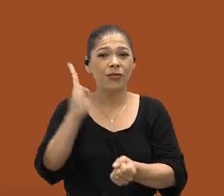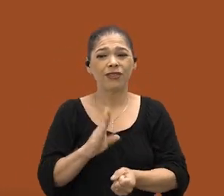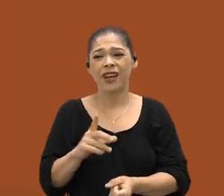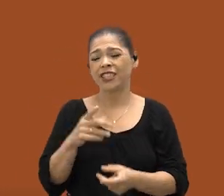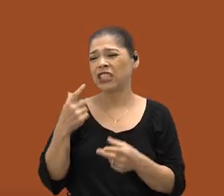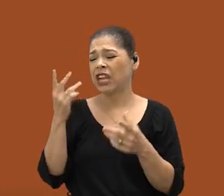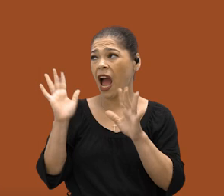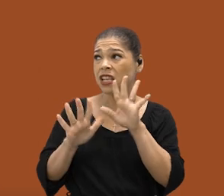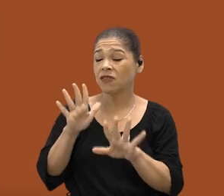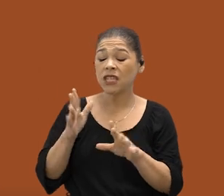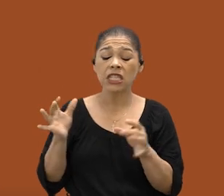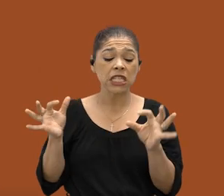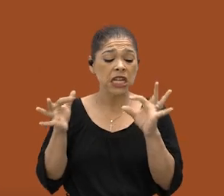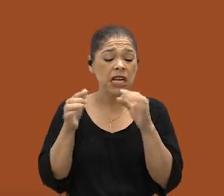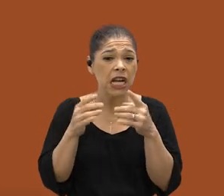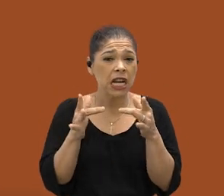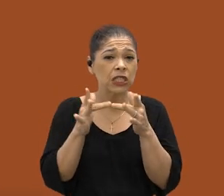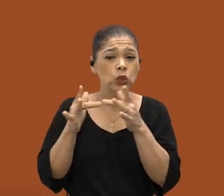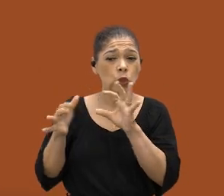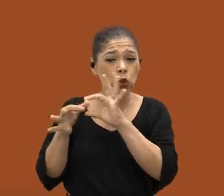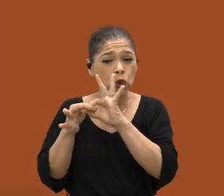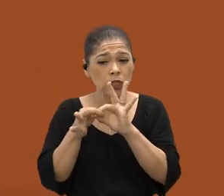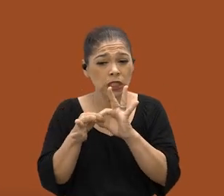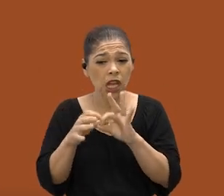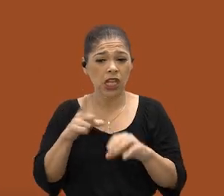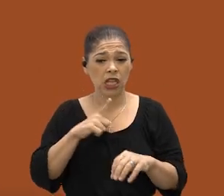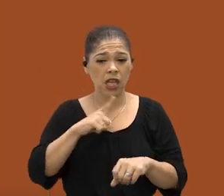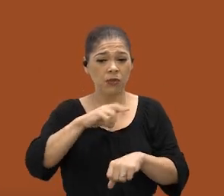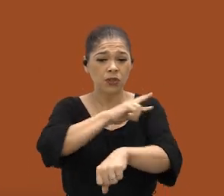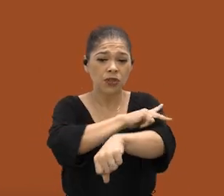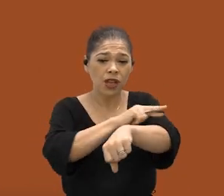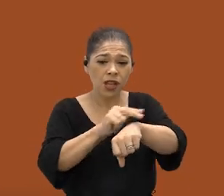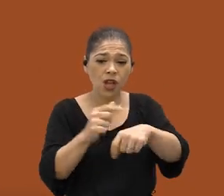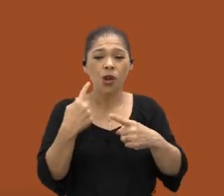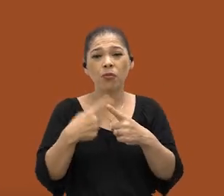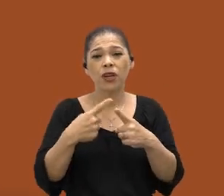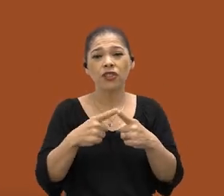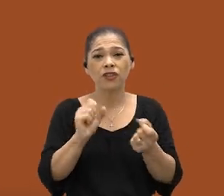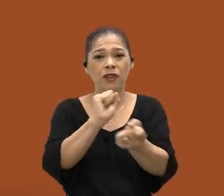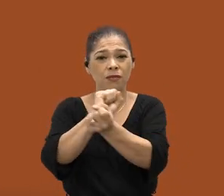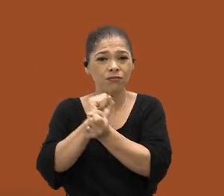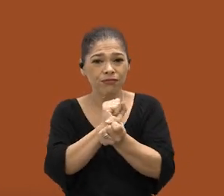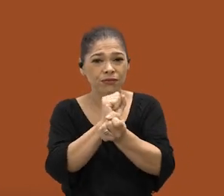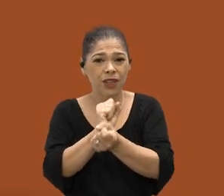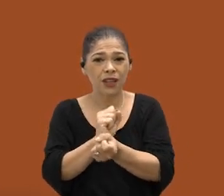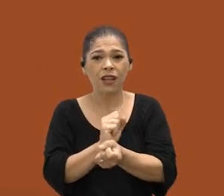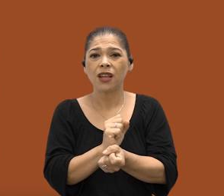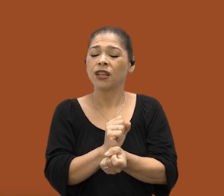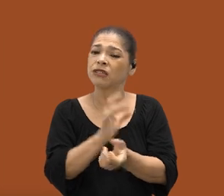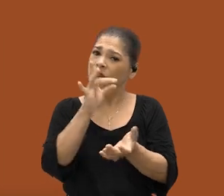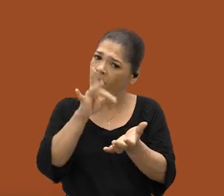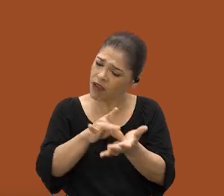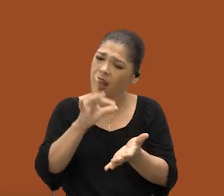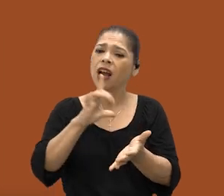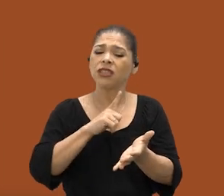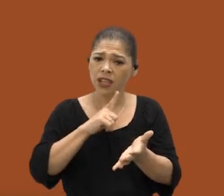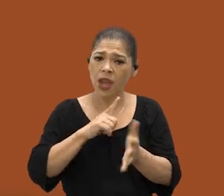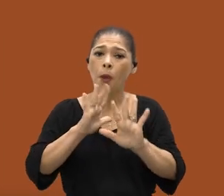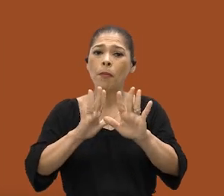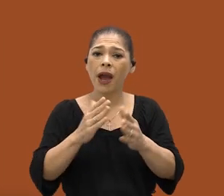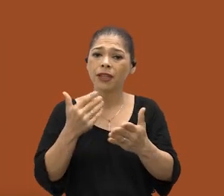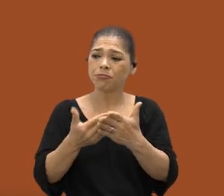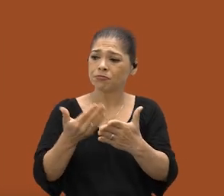a gente tem mania de associar que nós temos racismo porque nós tivemos escravidão isso não tá de todo errado